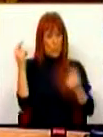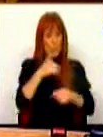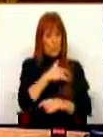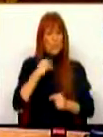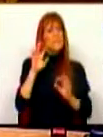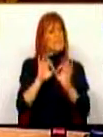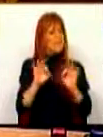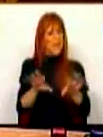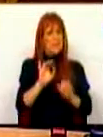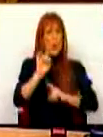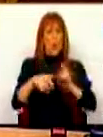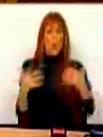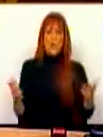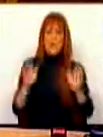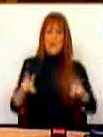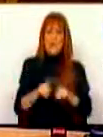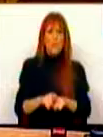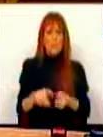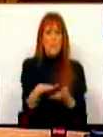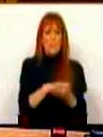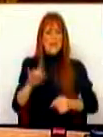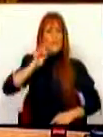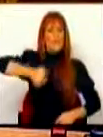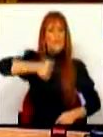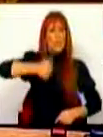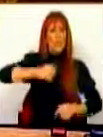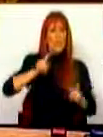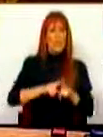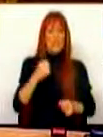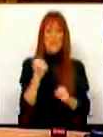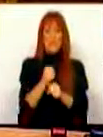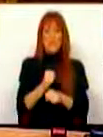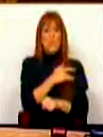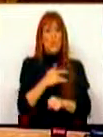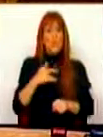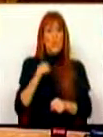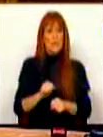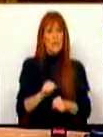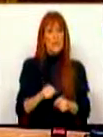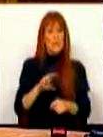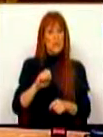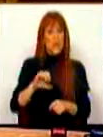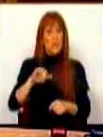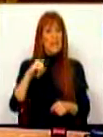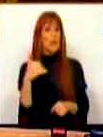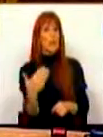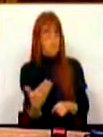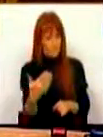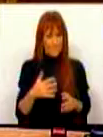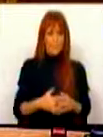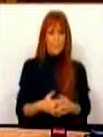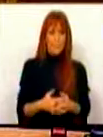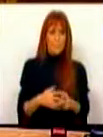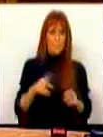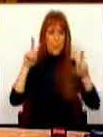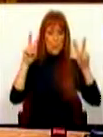vem ao encontro daquilo que deve ser um pilar fundamental dos serviços de saúde no século XXI.